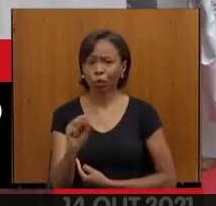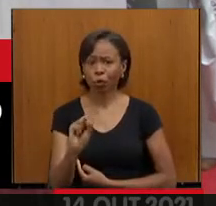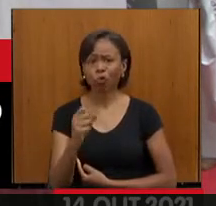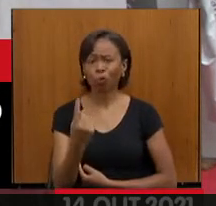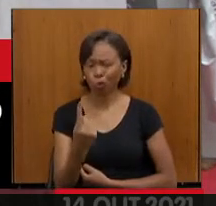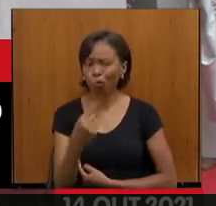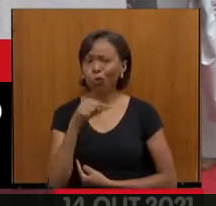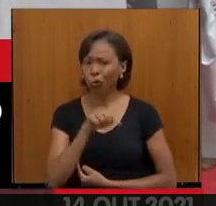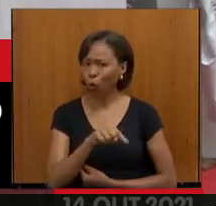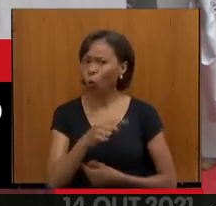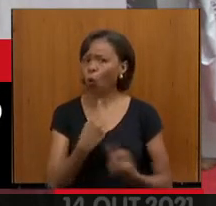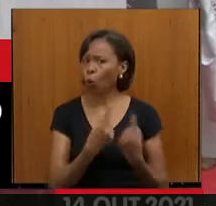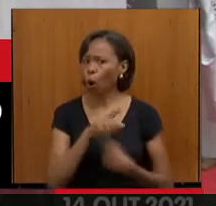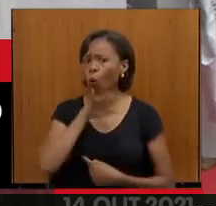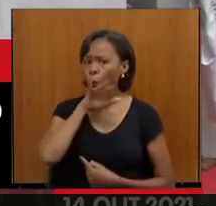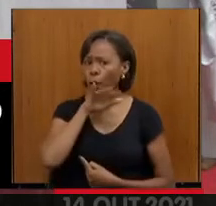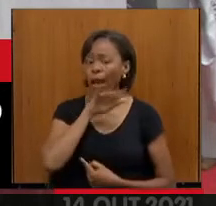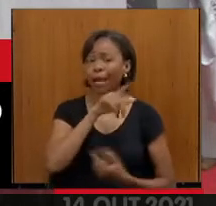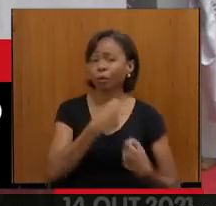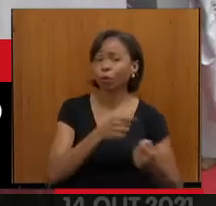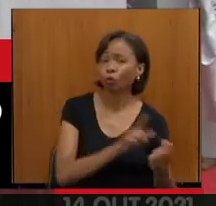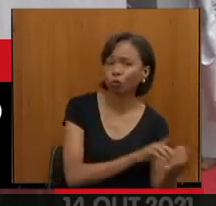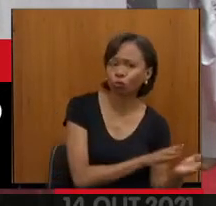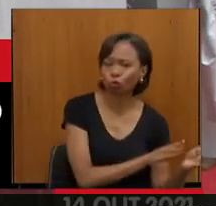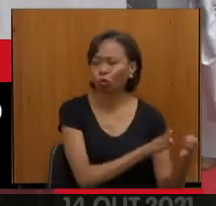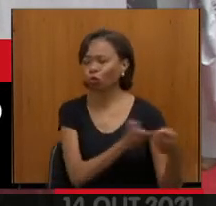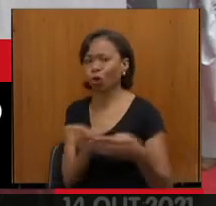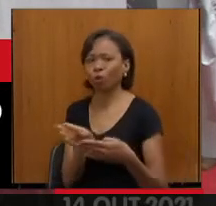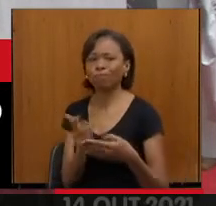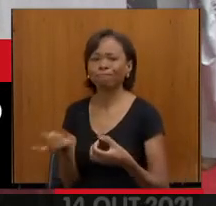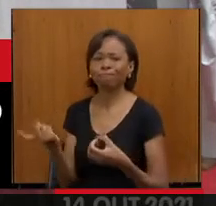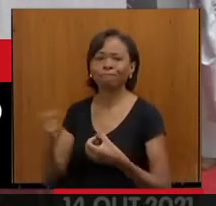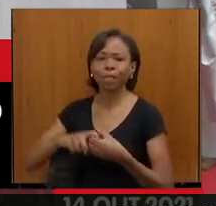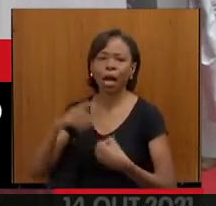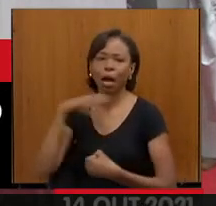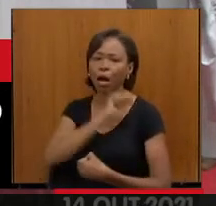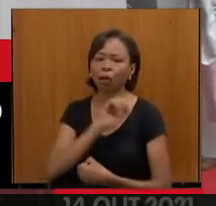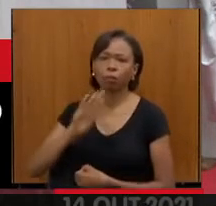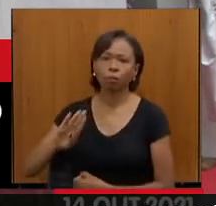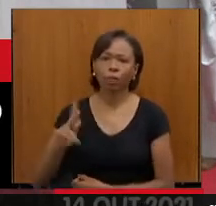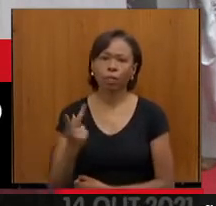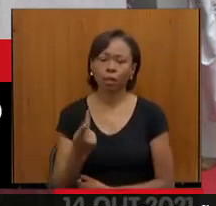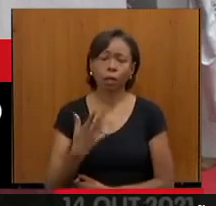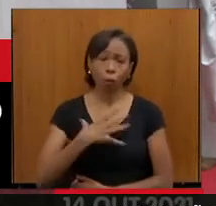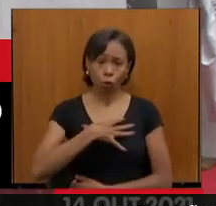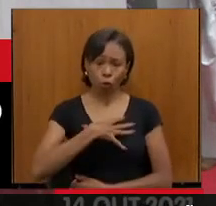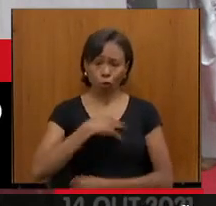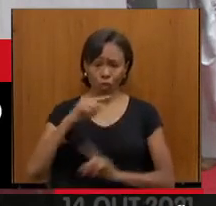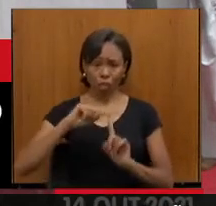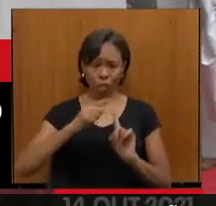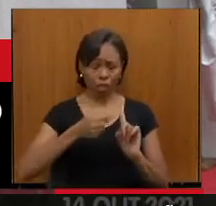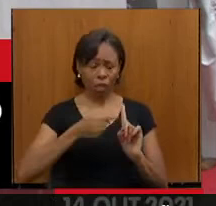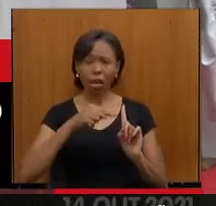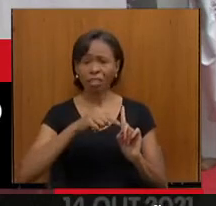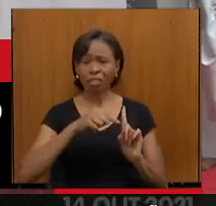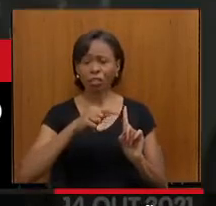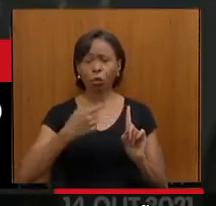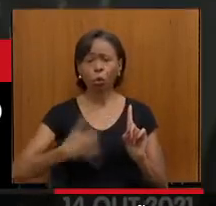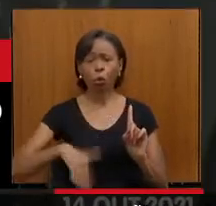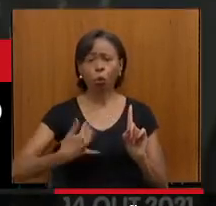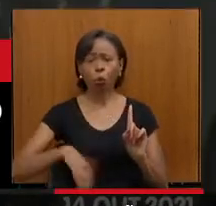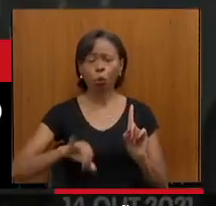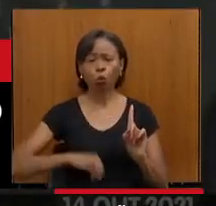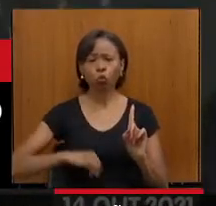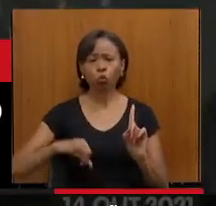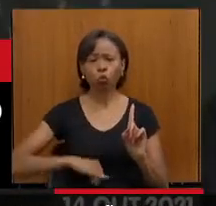teve que vir às pressas para Belo Horizonte. Meu filho entrou em sofrimento fetal, e primeiro